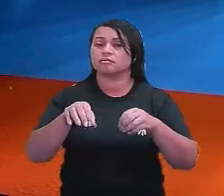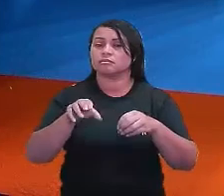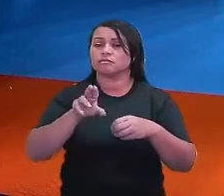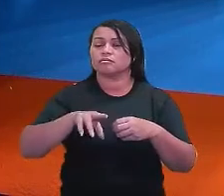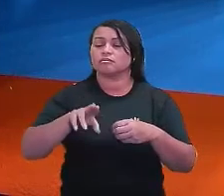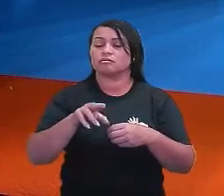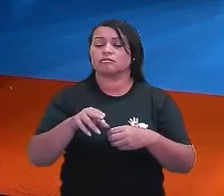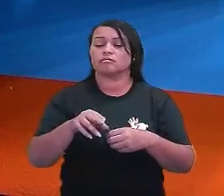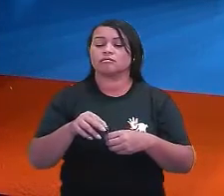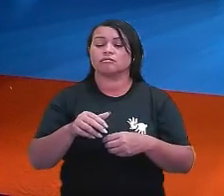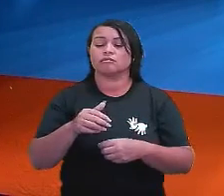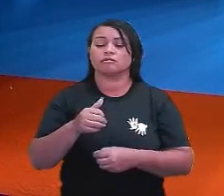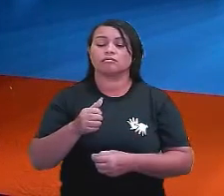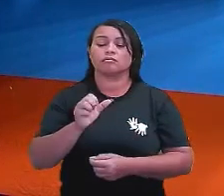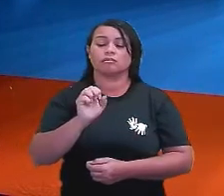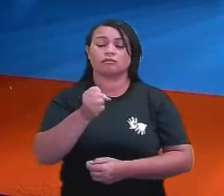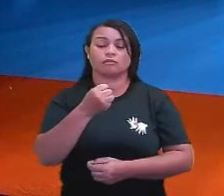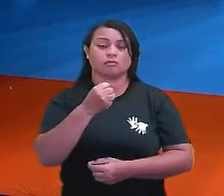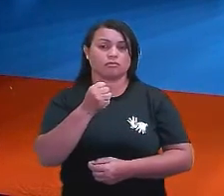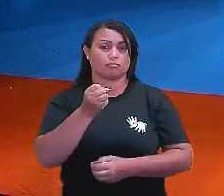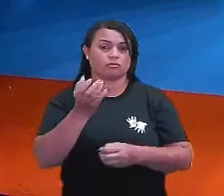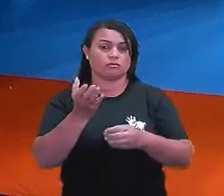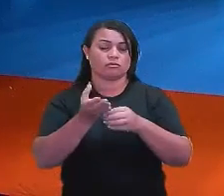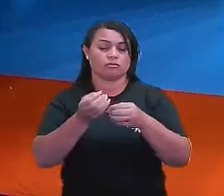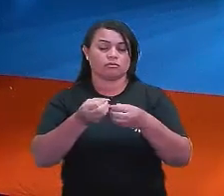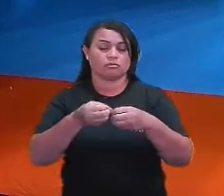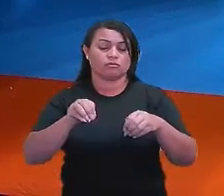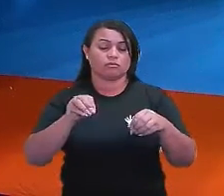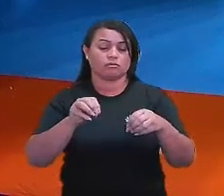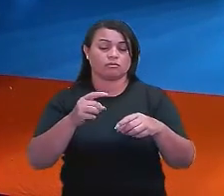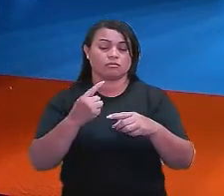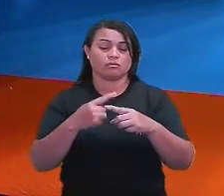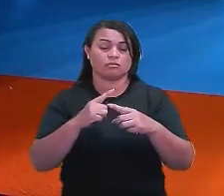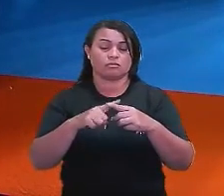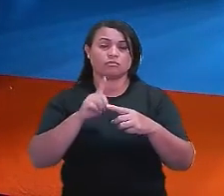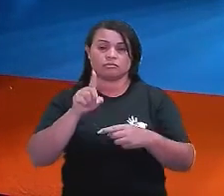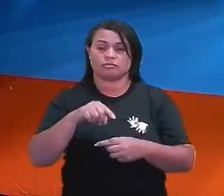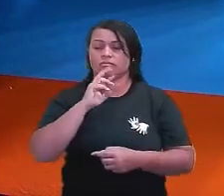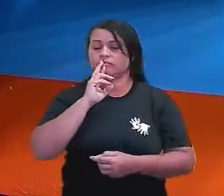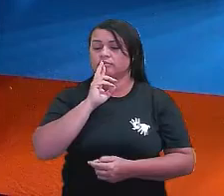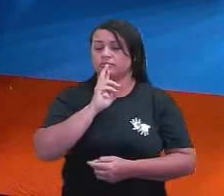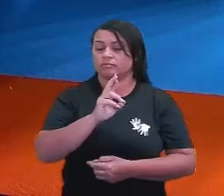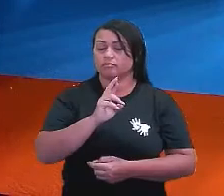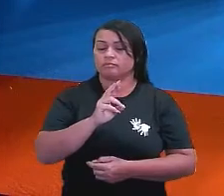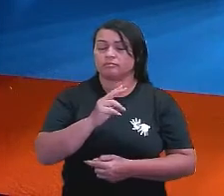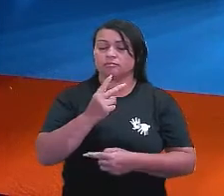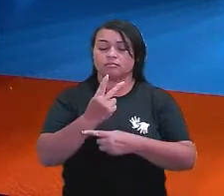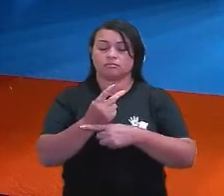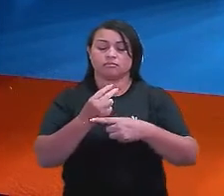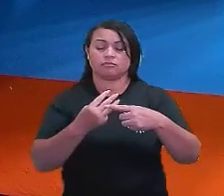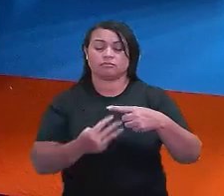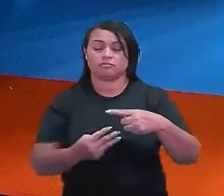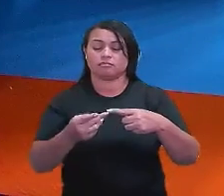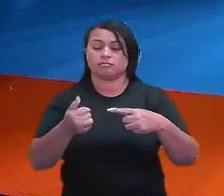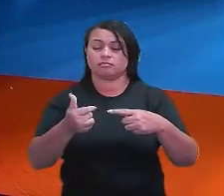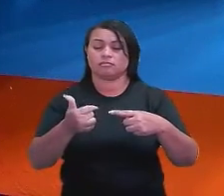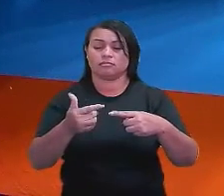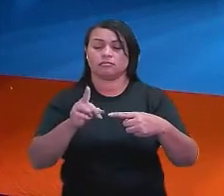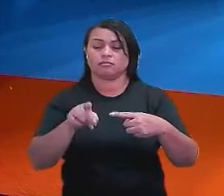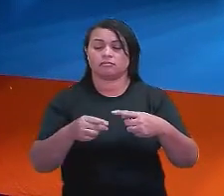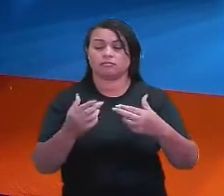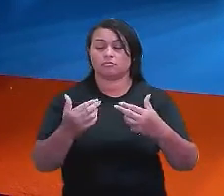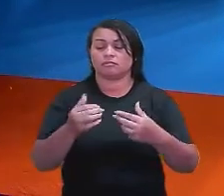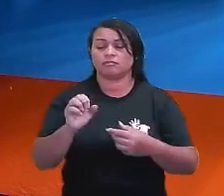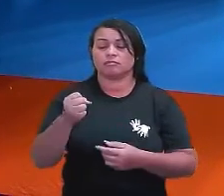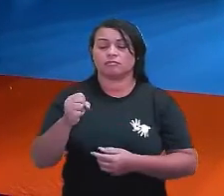usou 8 ovos. Tá certo? Porque é a nossa resposta aqui. 2/3 de 12 vai ser igual